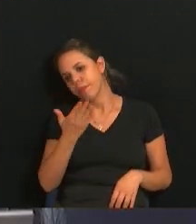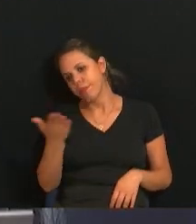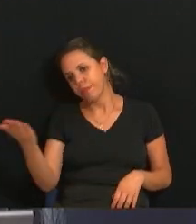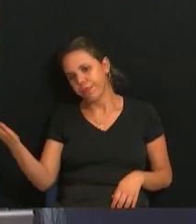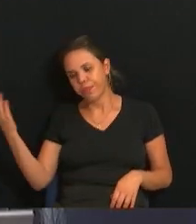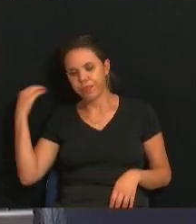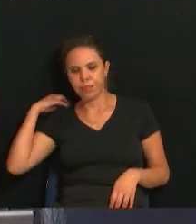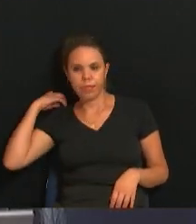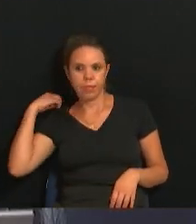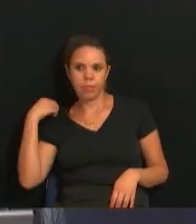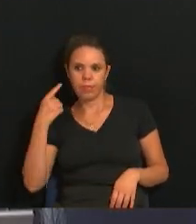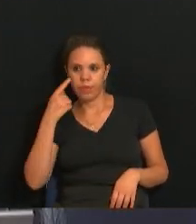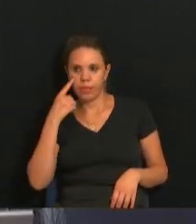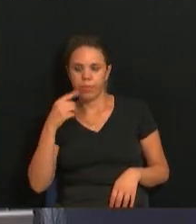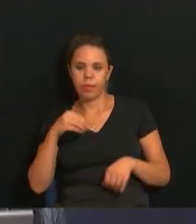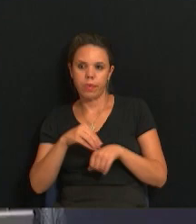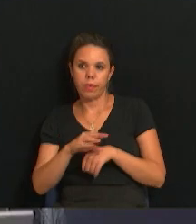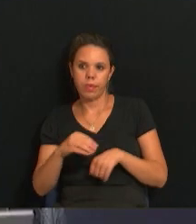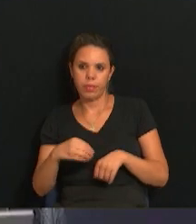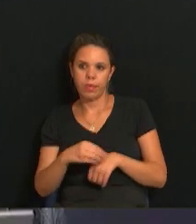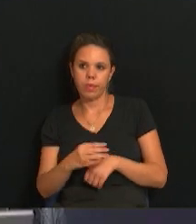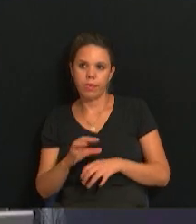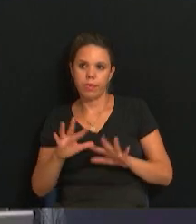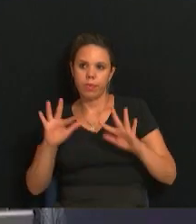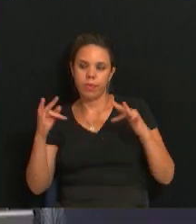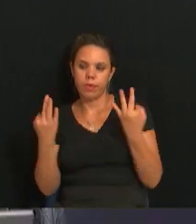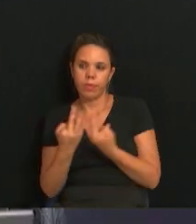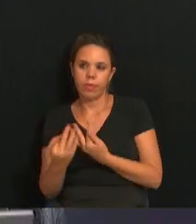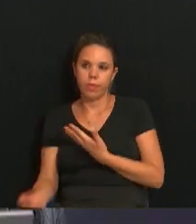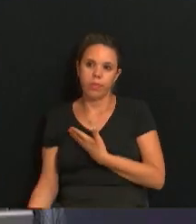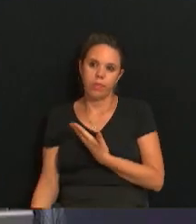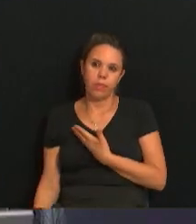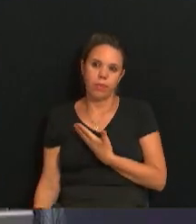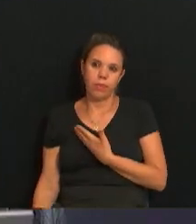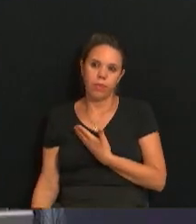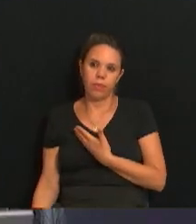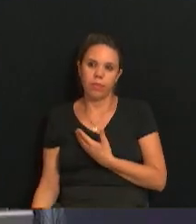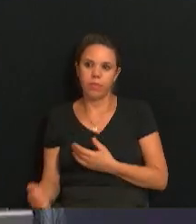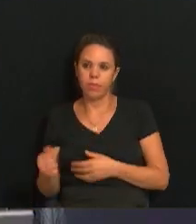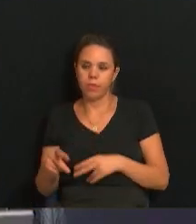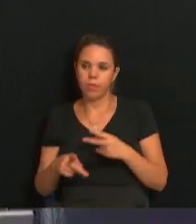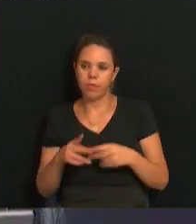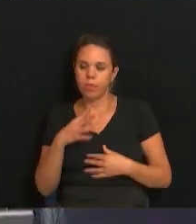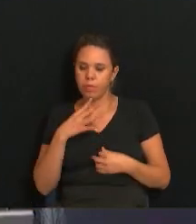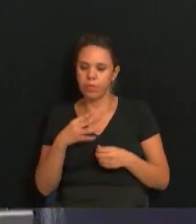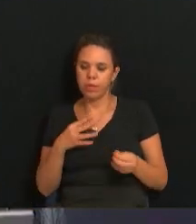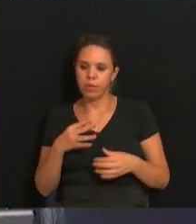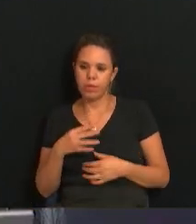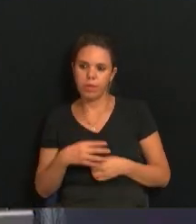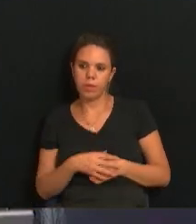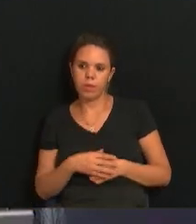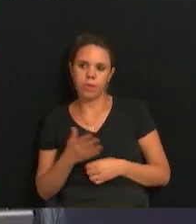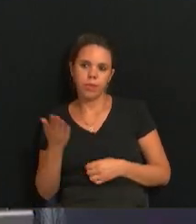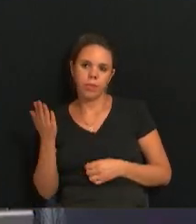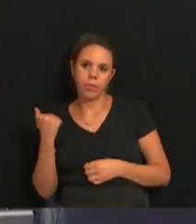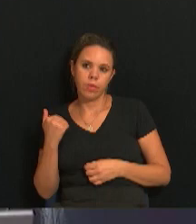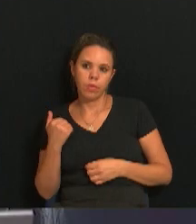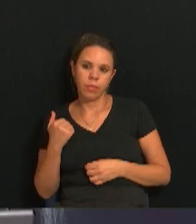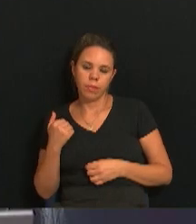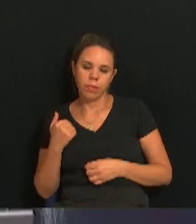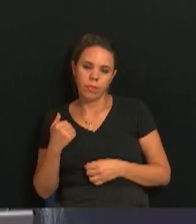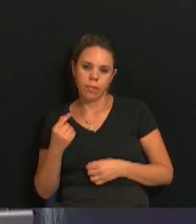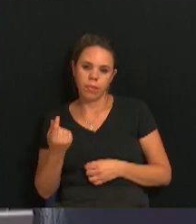estão nos assistindo repassem, né, para a família, para os amigos, porque poucas pessoas conhecem, né, e sabem dessa